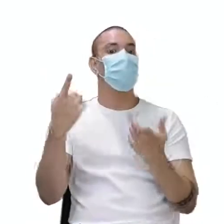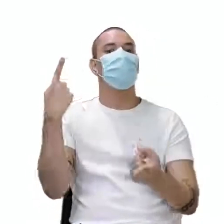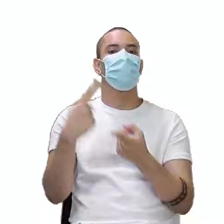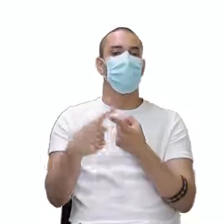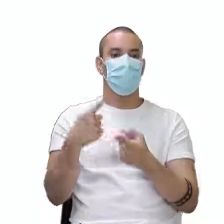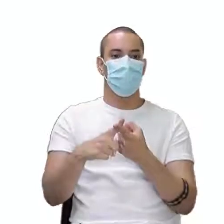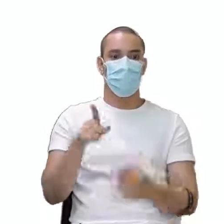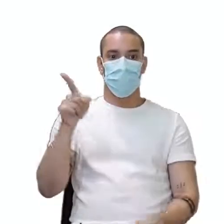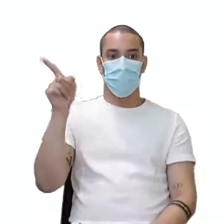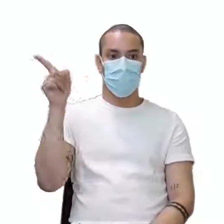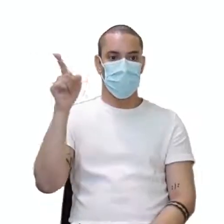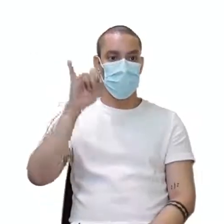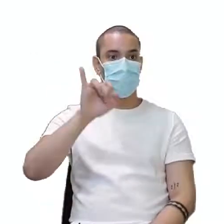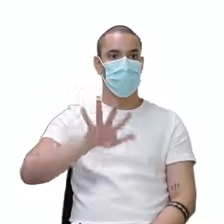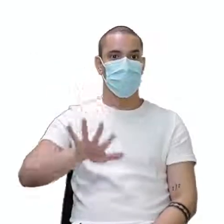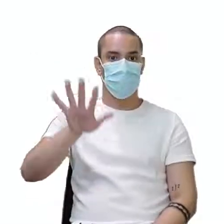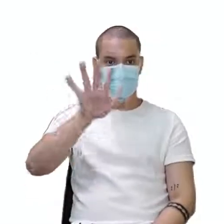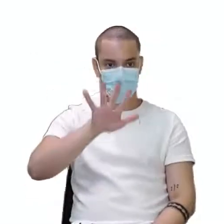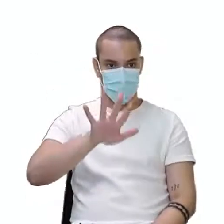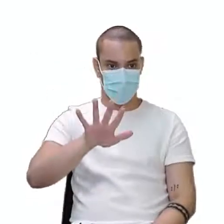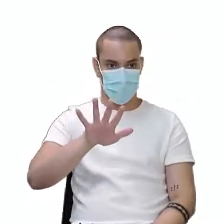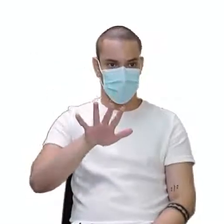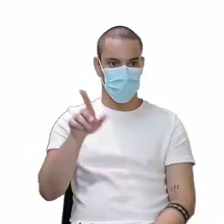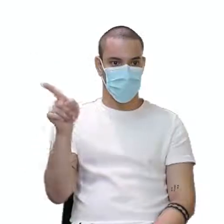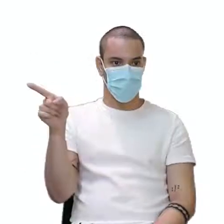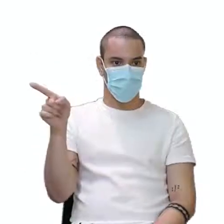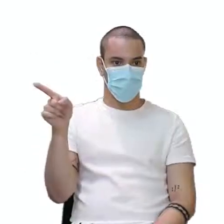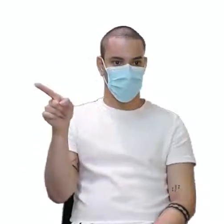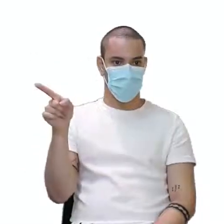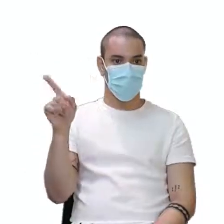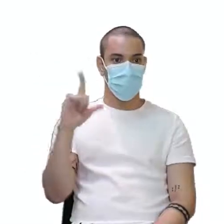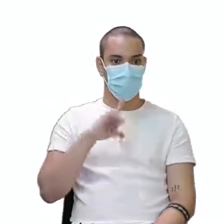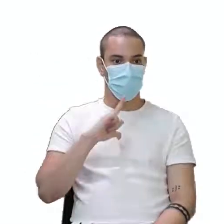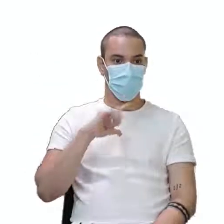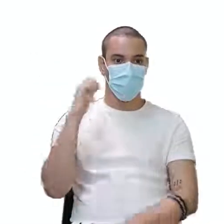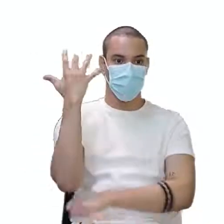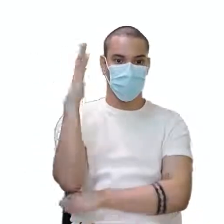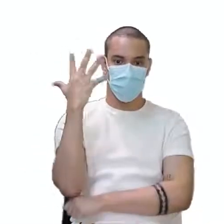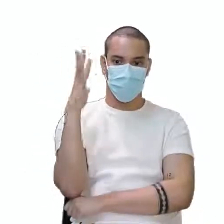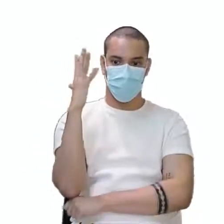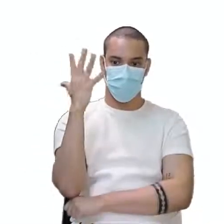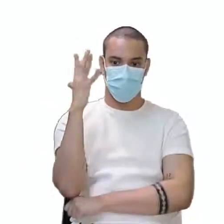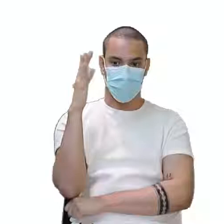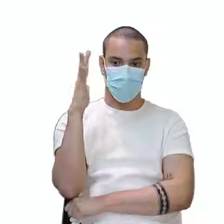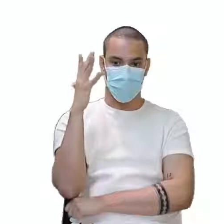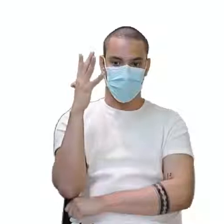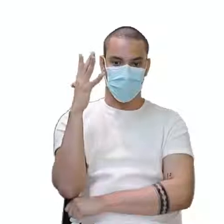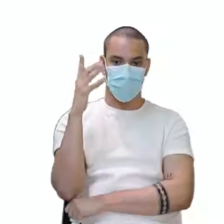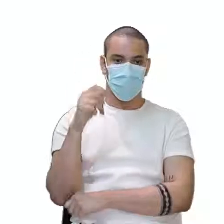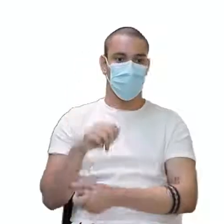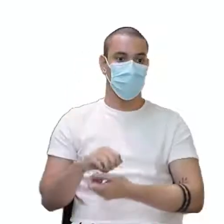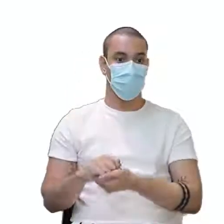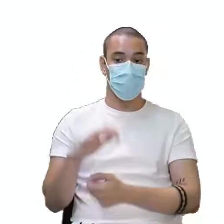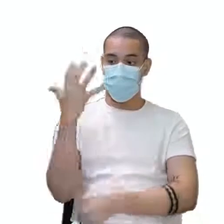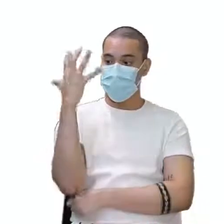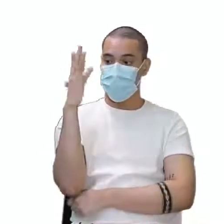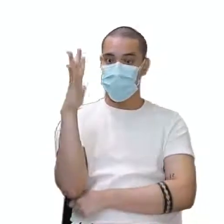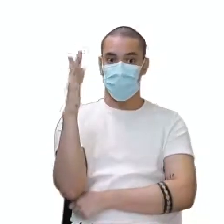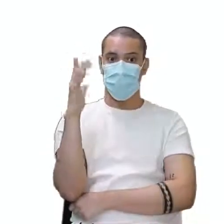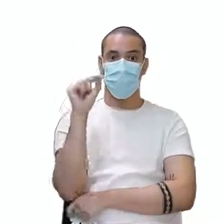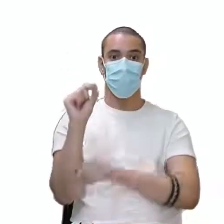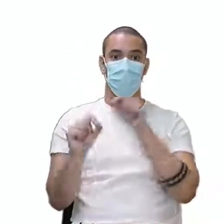aqui para essa imagem, tá, meu amor? Você tem aqui uma espécie vegetal, a árvorezinha. A árvore é um